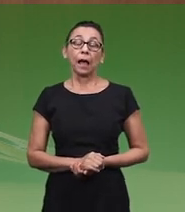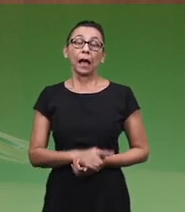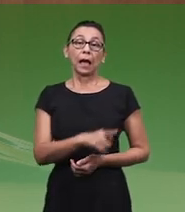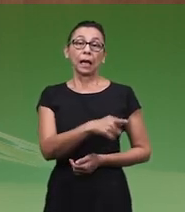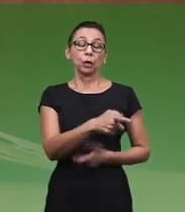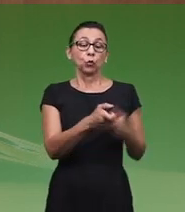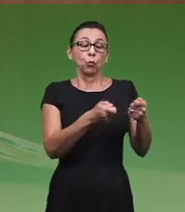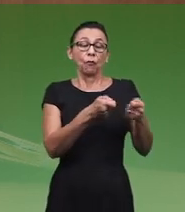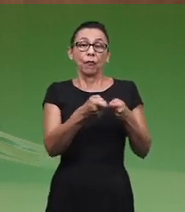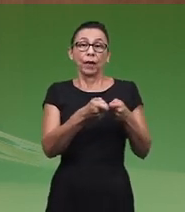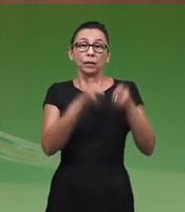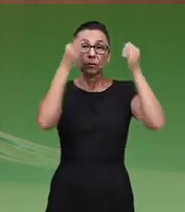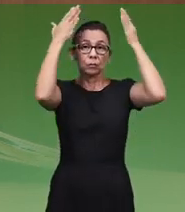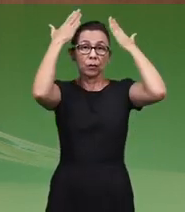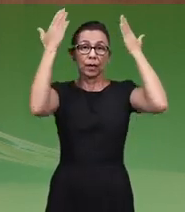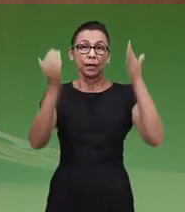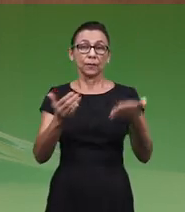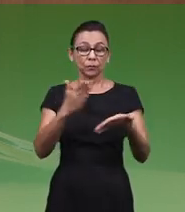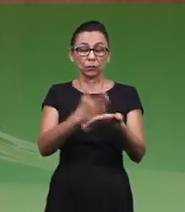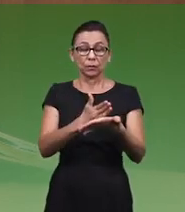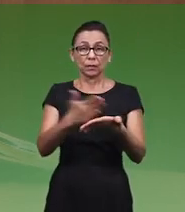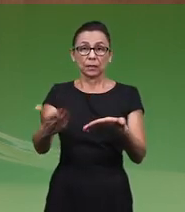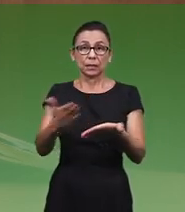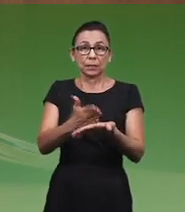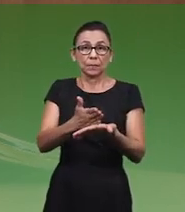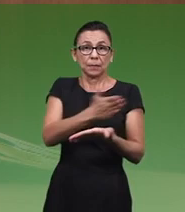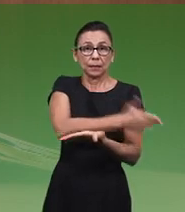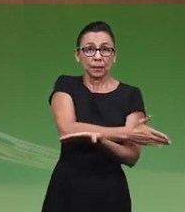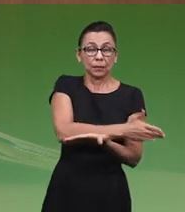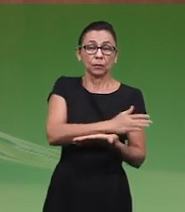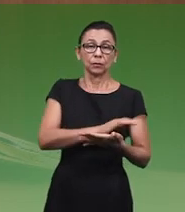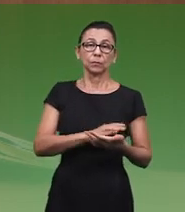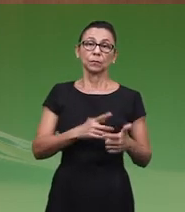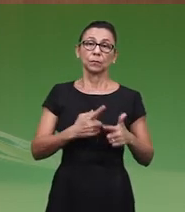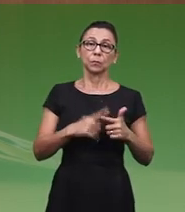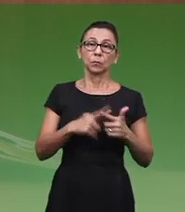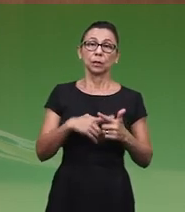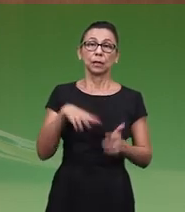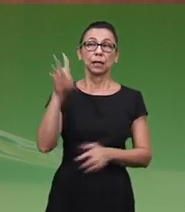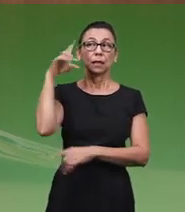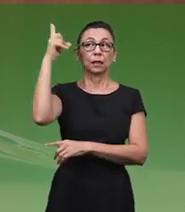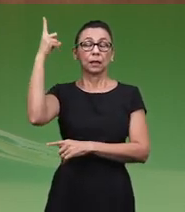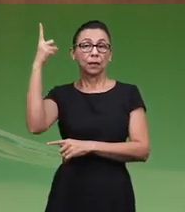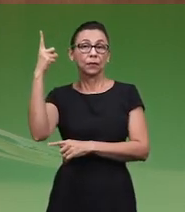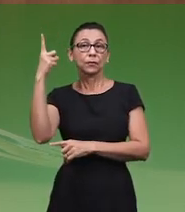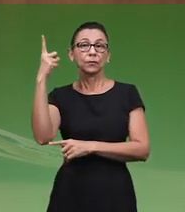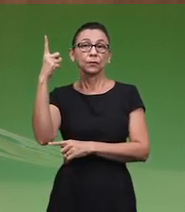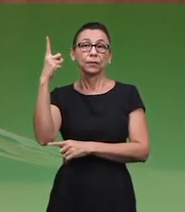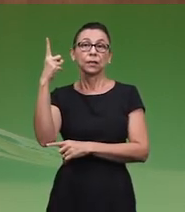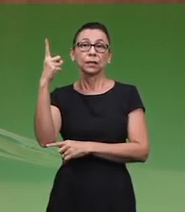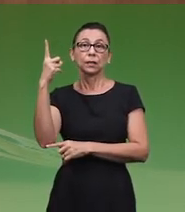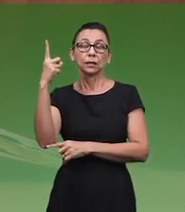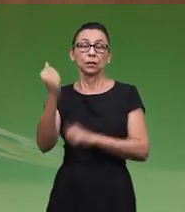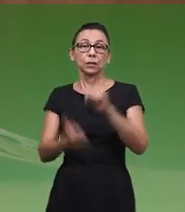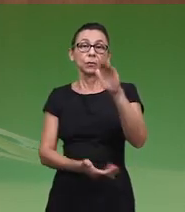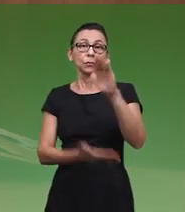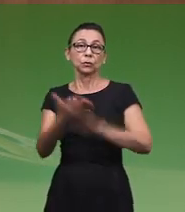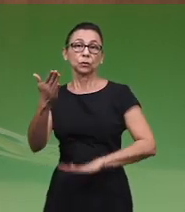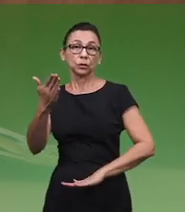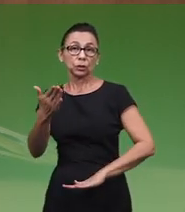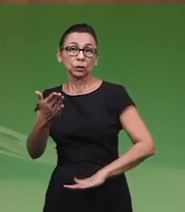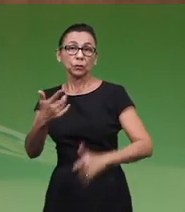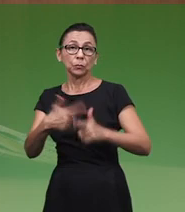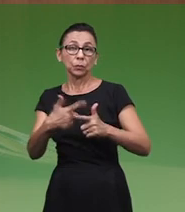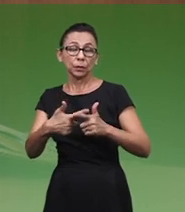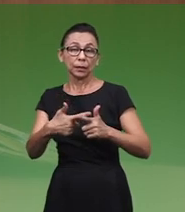dividido, porque Davi, ele estava fugitivo de Saul, porque Saul desencadeou uma perseguição contra ele, já falamos